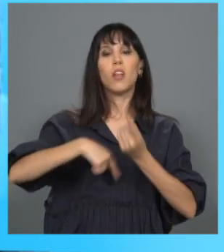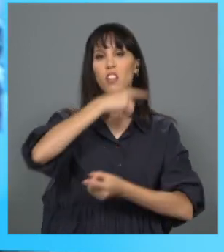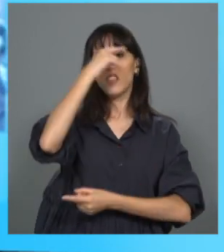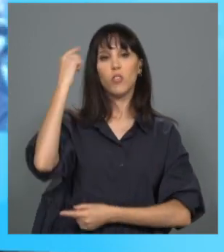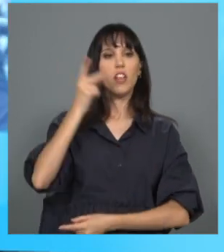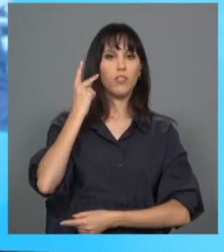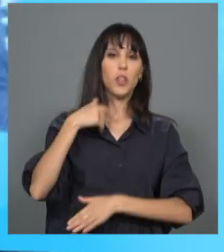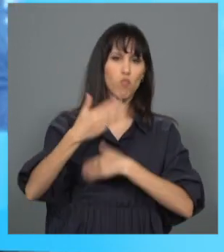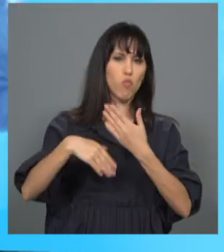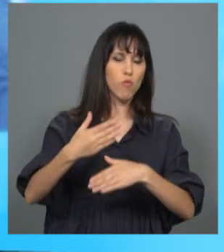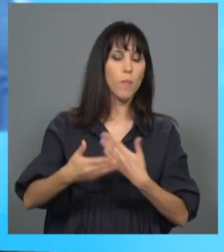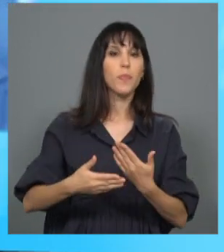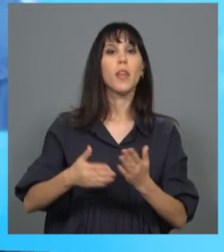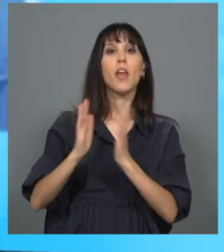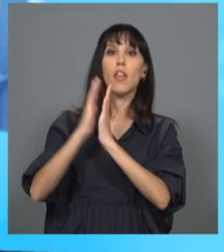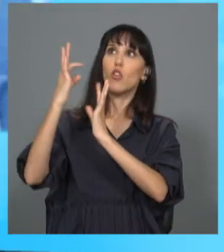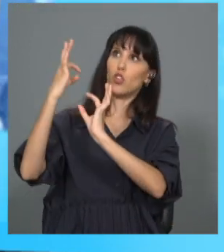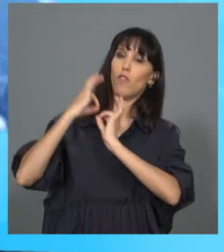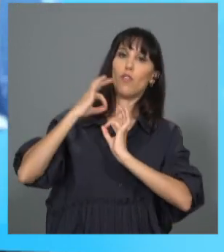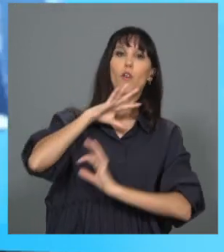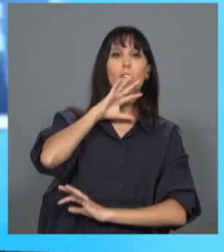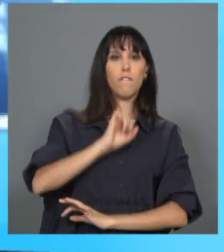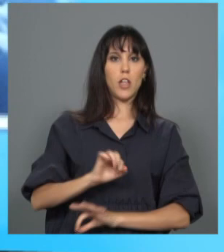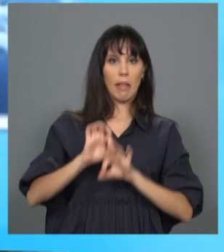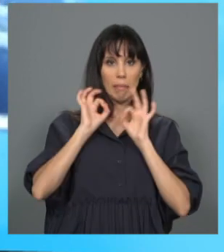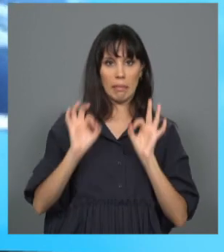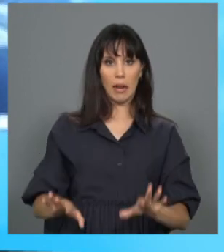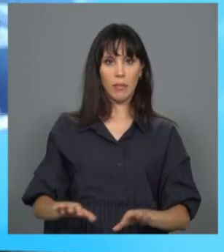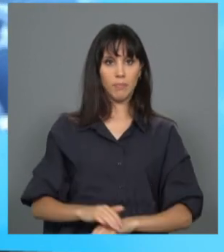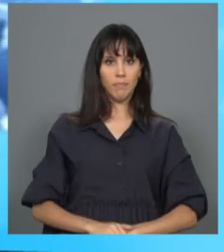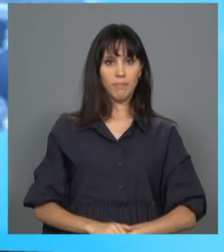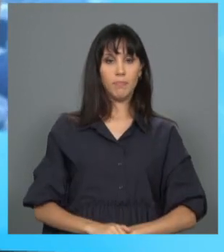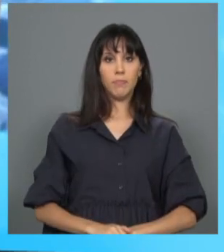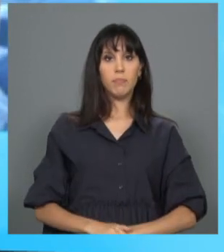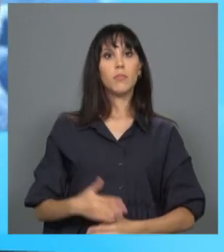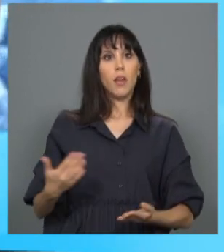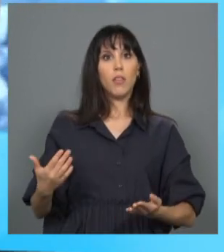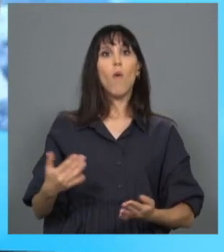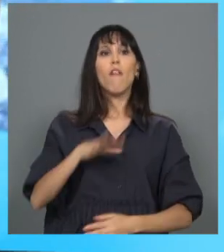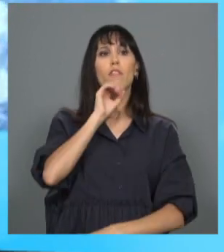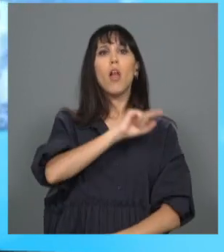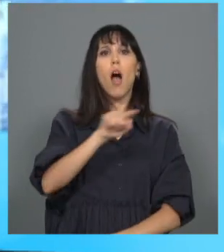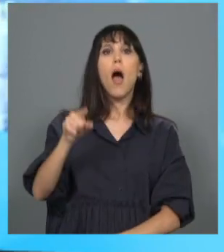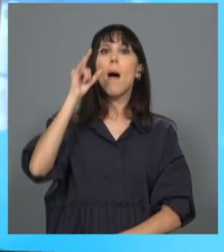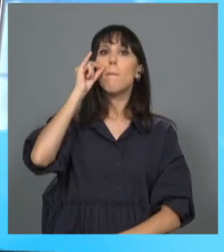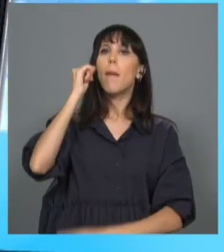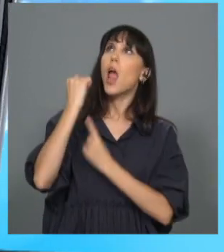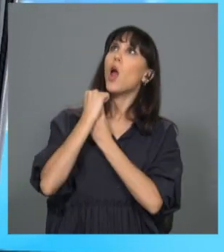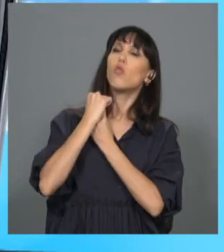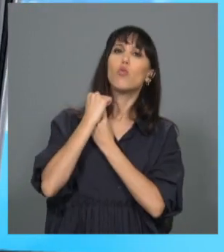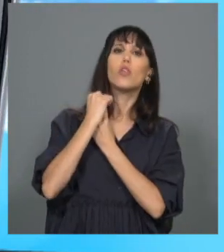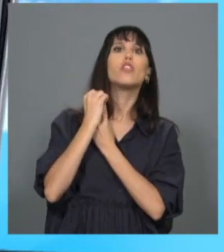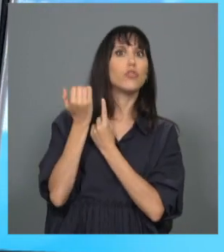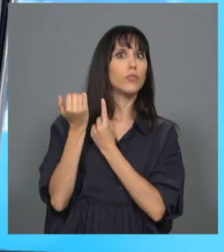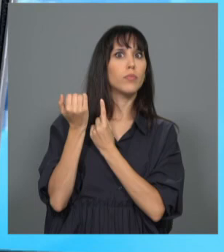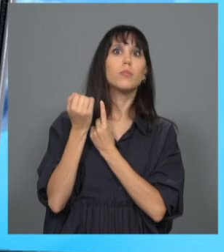etc., Deus trata-vos como filhos. Qual é o filho que o pai não corrige? E aí sim, então,